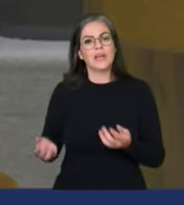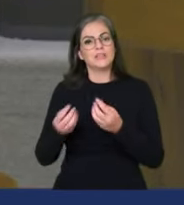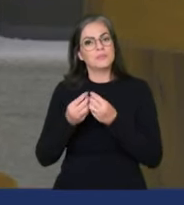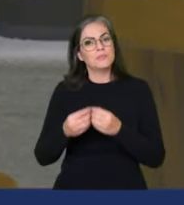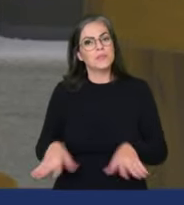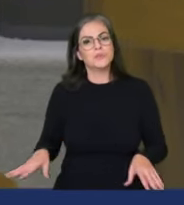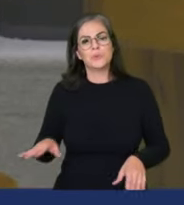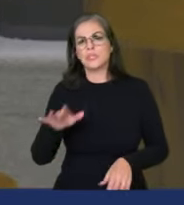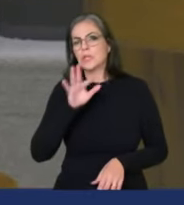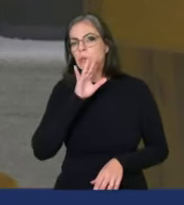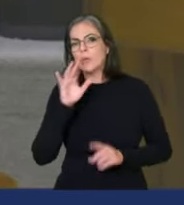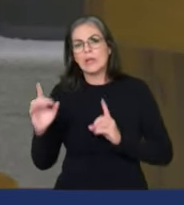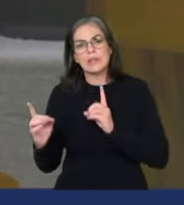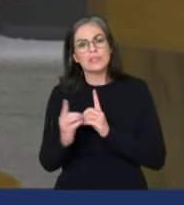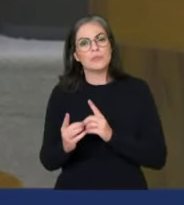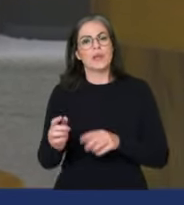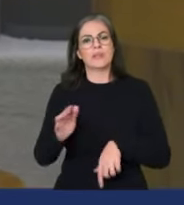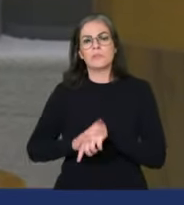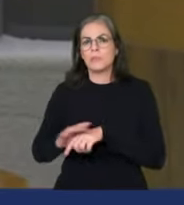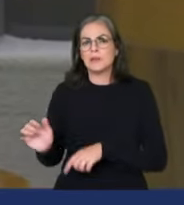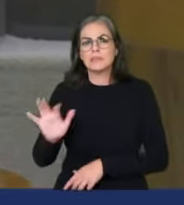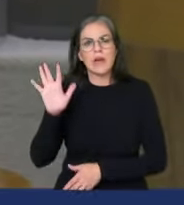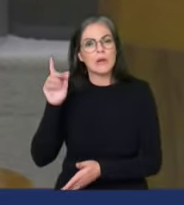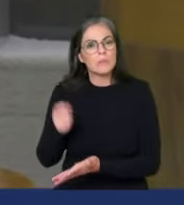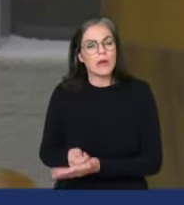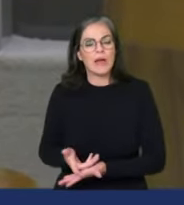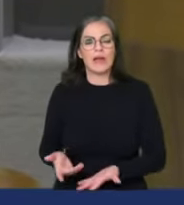atendimento e aumento de preço. E, principalmente,